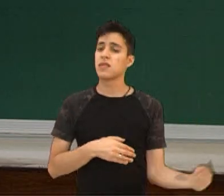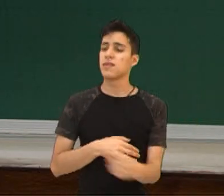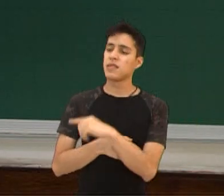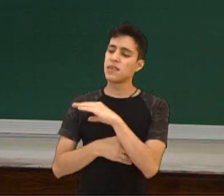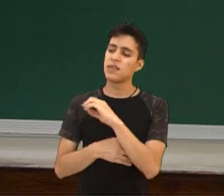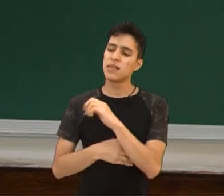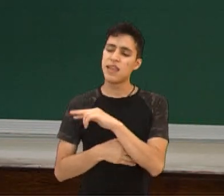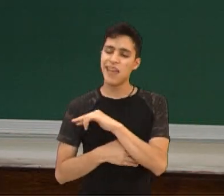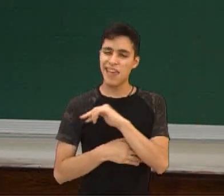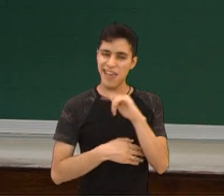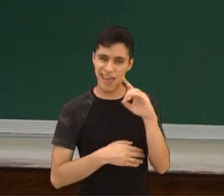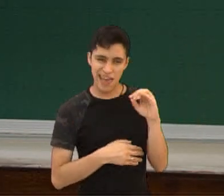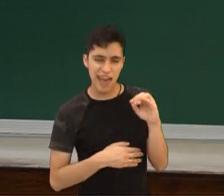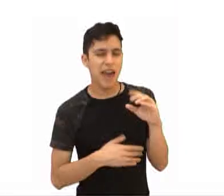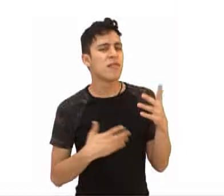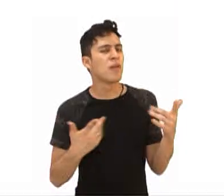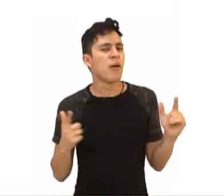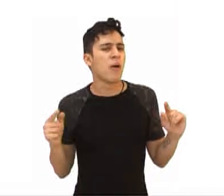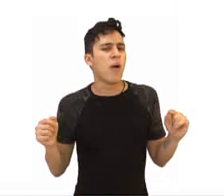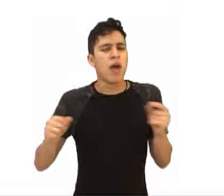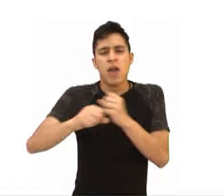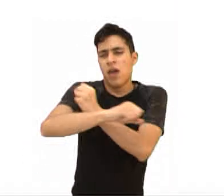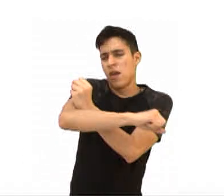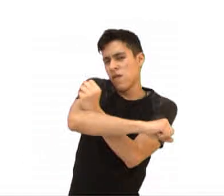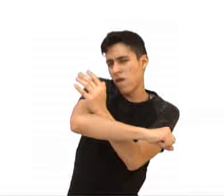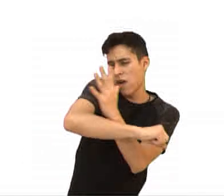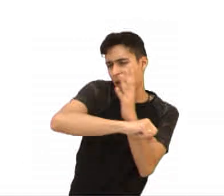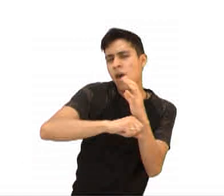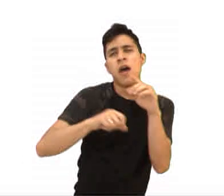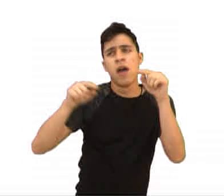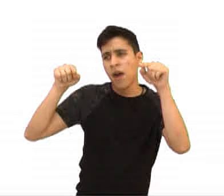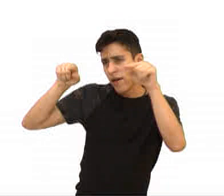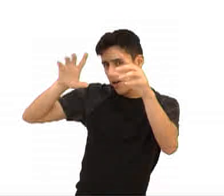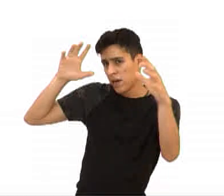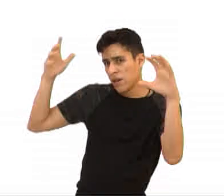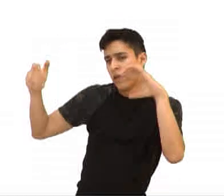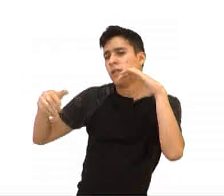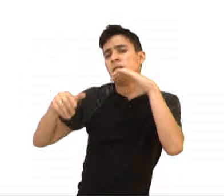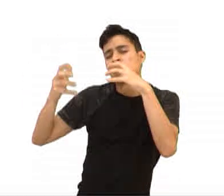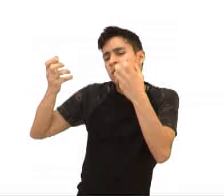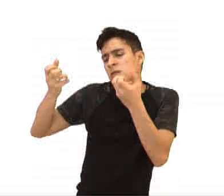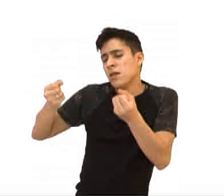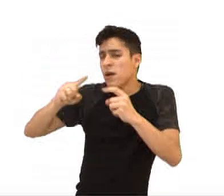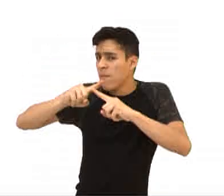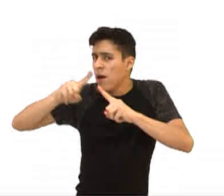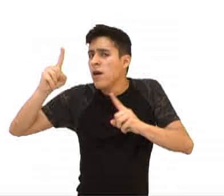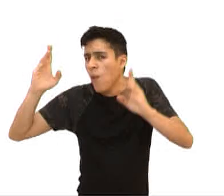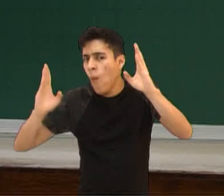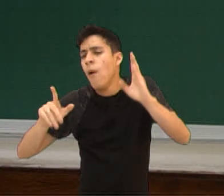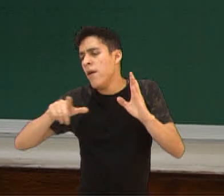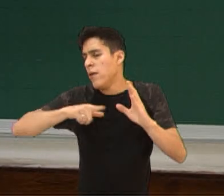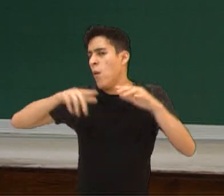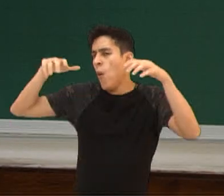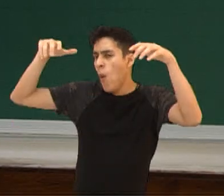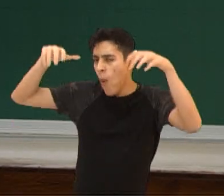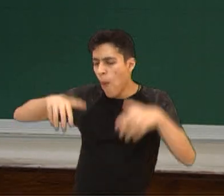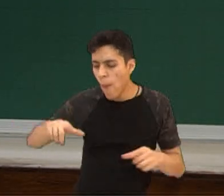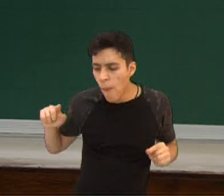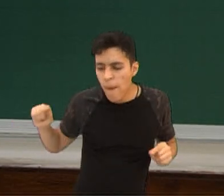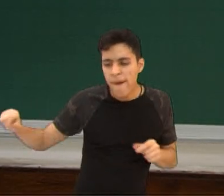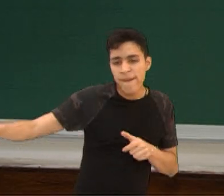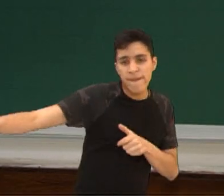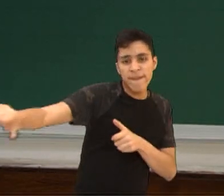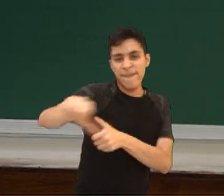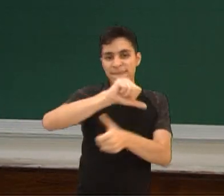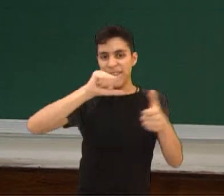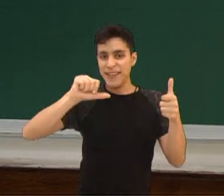nossa savana brasileira, que tem também um clima quente e seco, mas que tem uma época do ano que pode chover, que a gente viu que a vegetação se